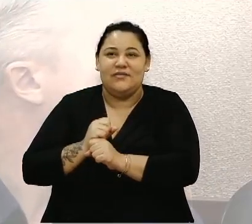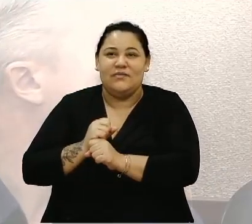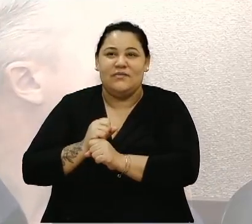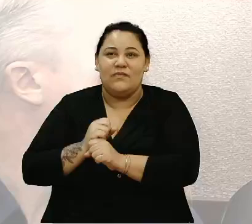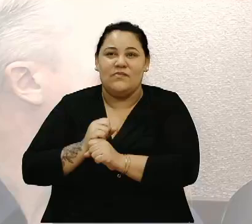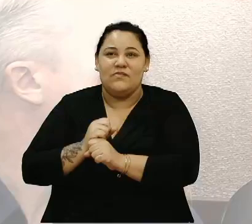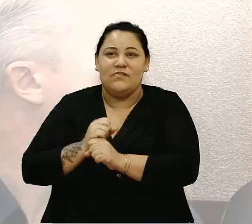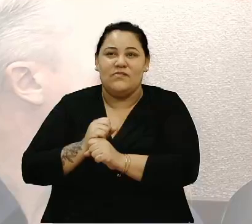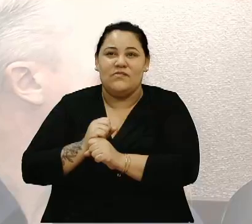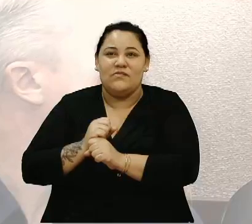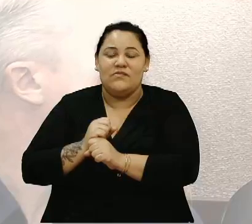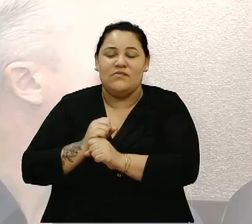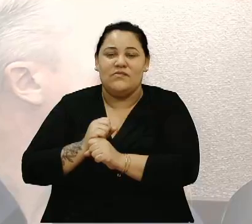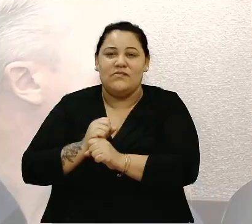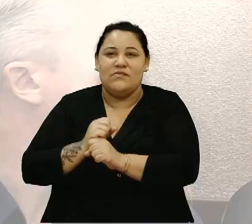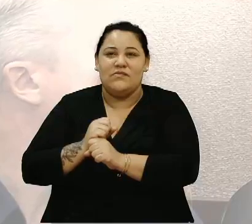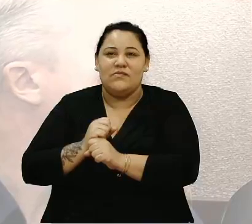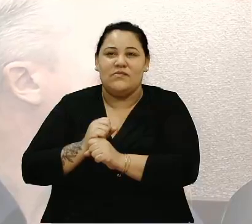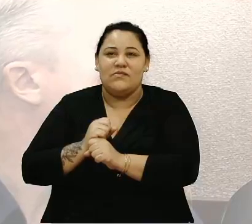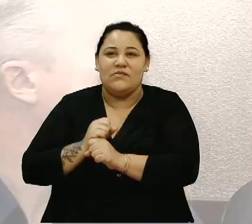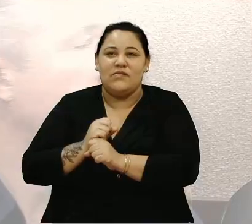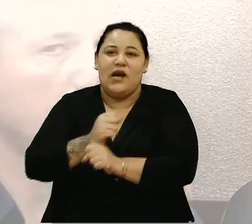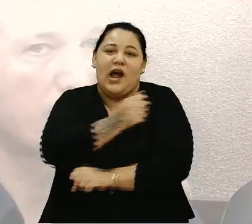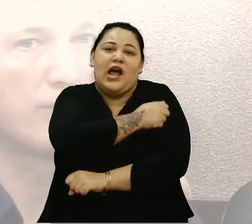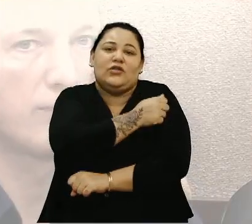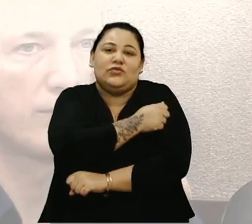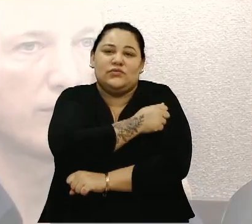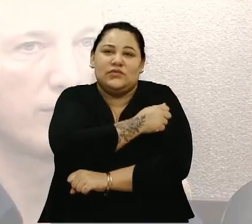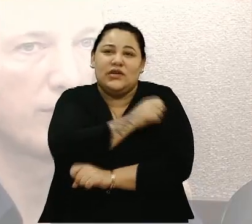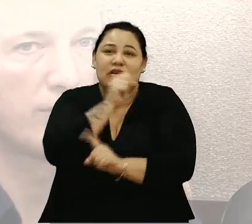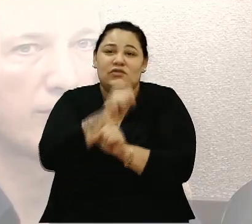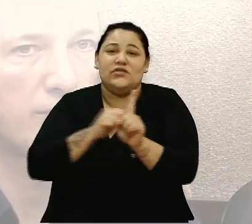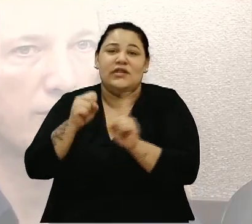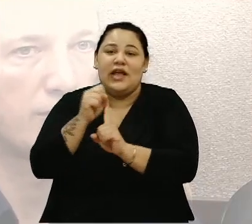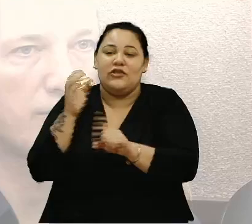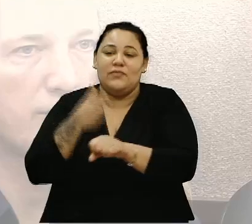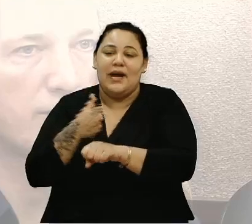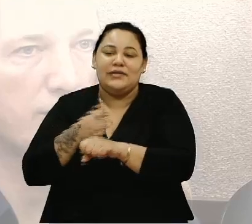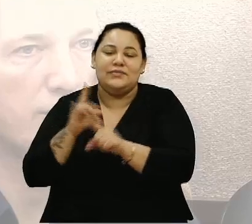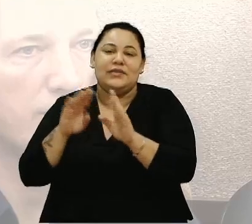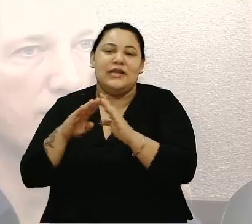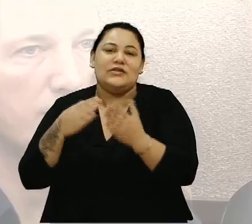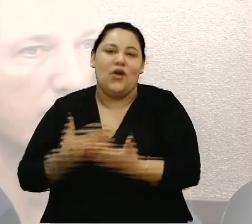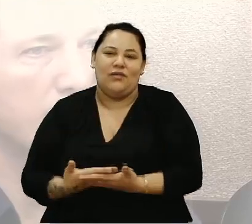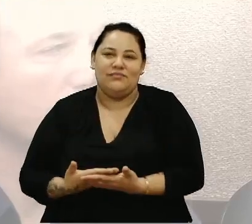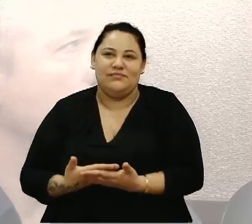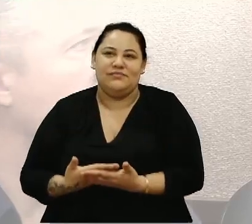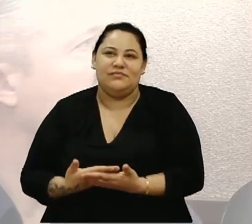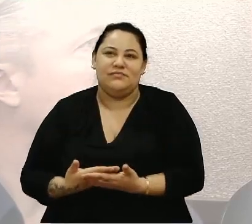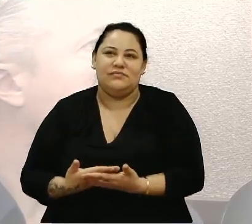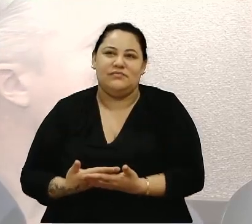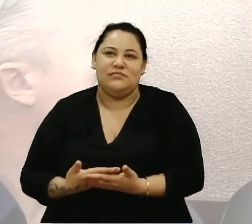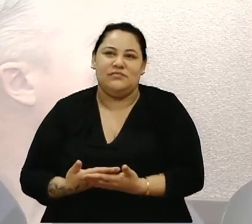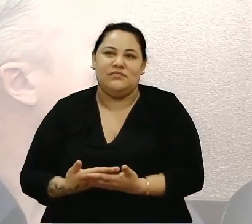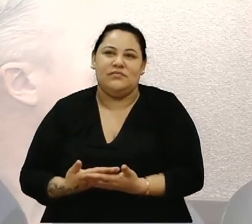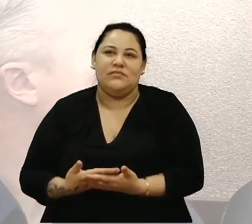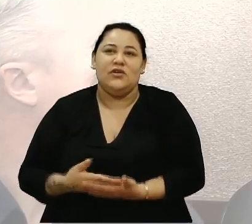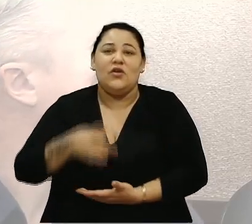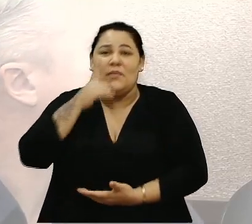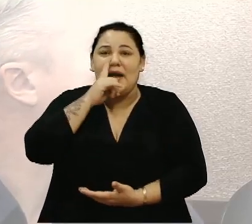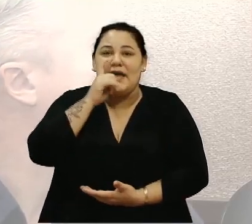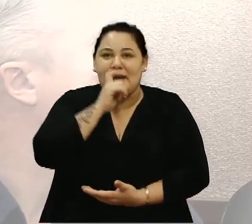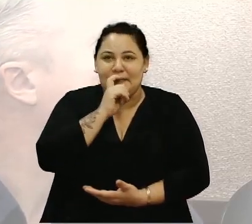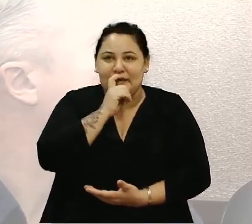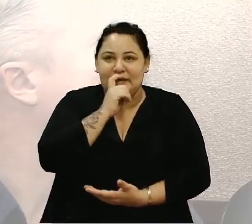Era aquele em que a sociedade participava da escola. É aquele que o pai e a mãe estavam em toda reunião de